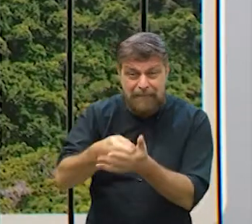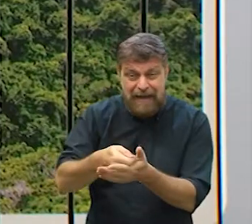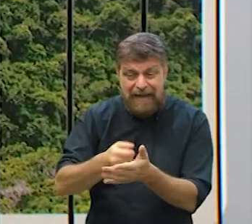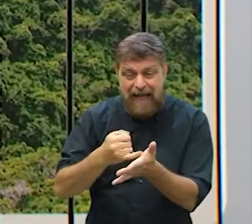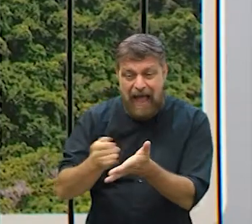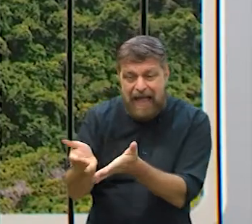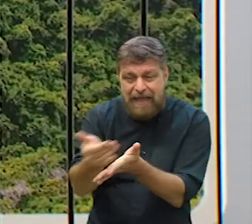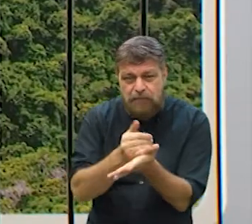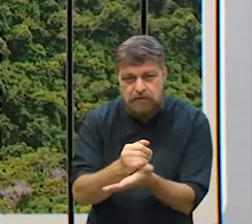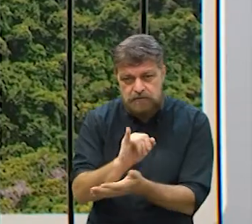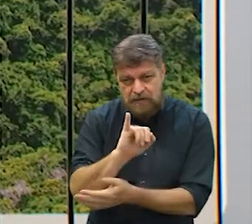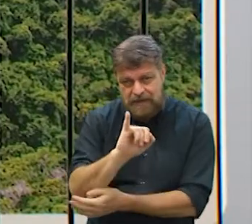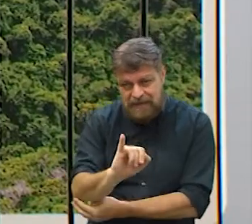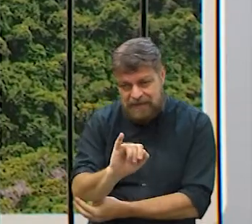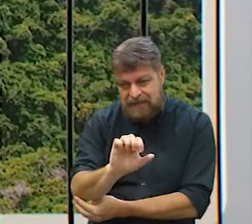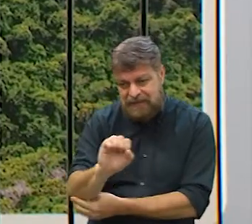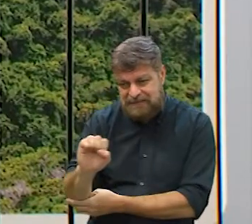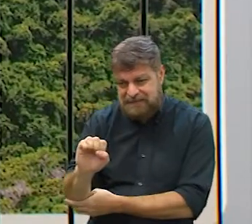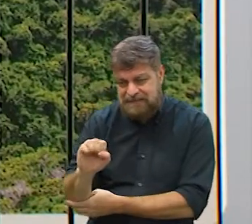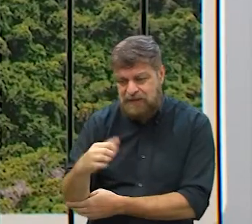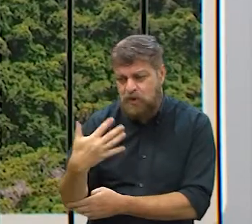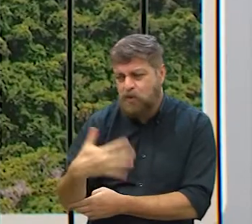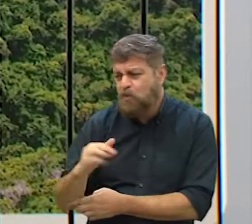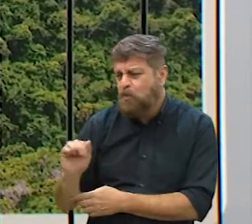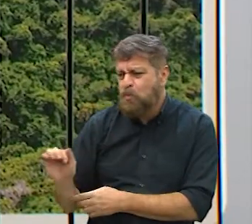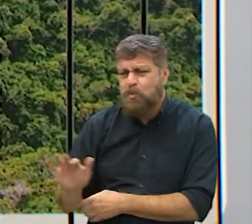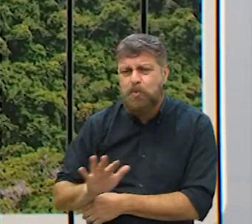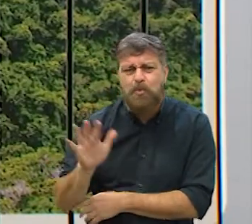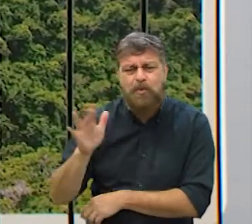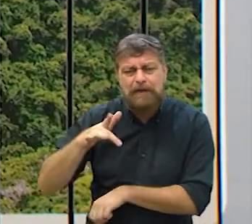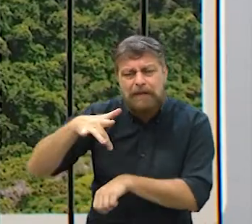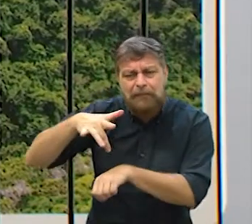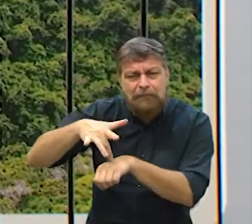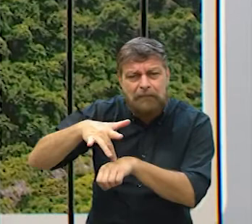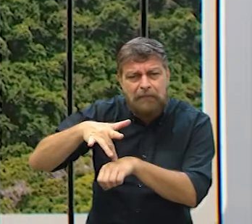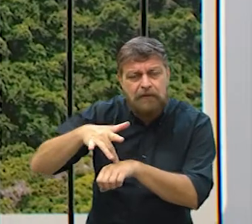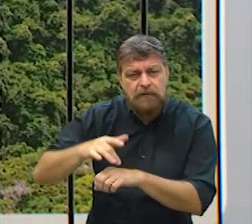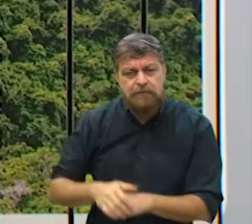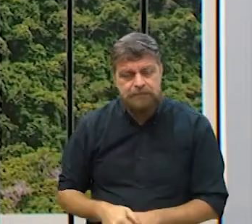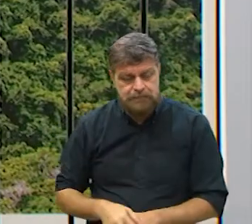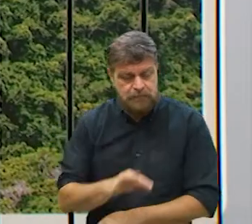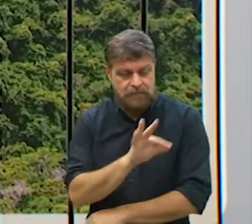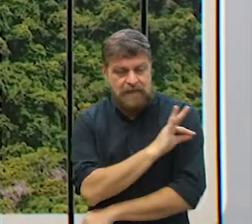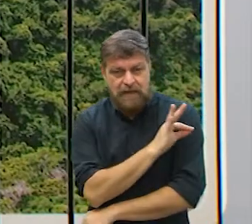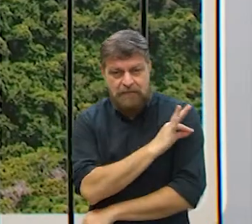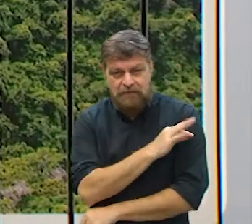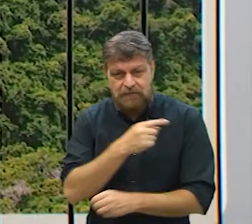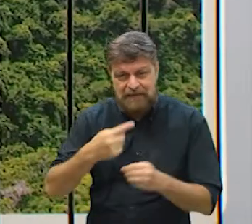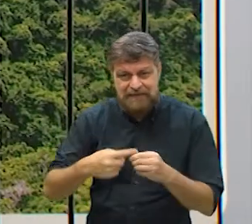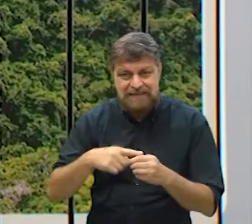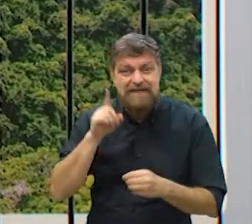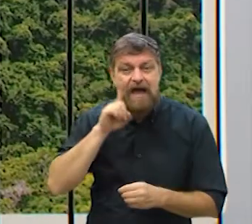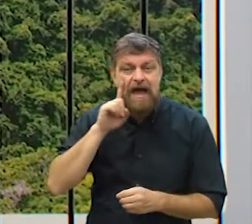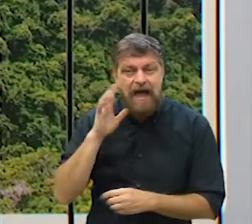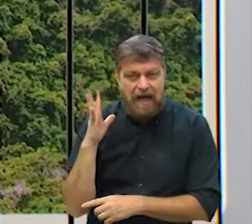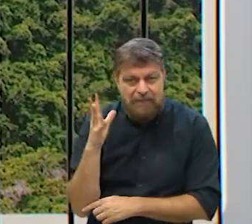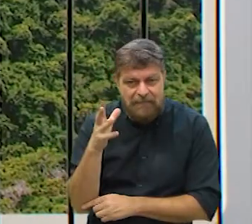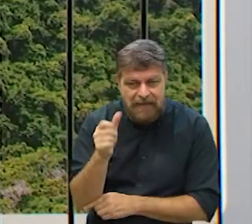pagar o ISS. É um absurdo, mas acontece. Então, a prefeitura de lá fez isso.